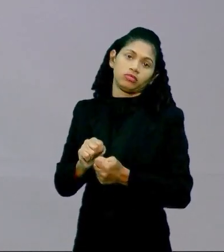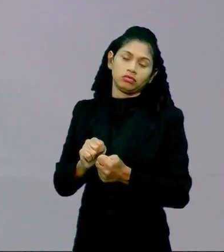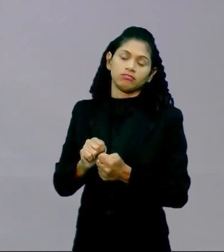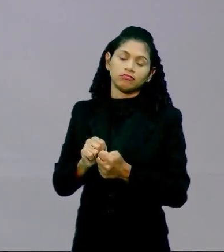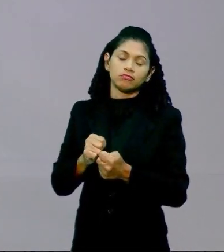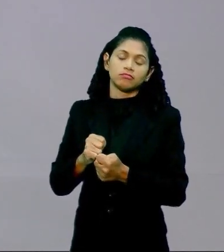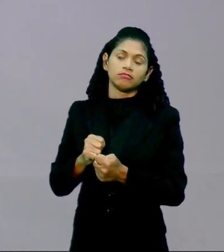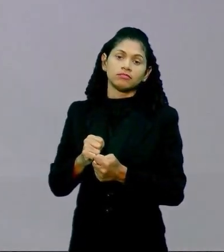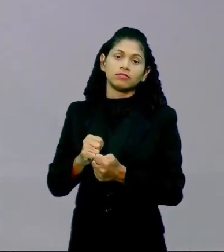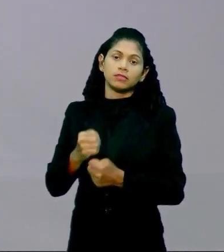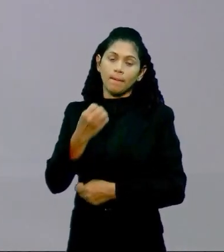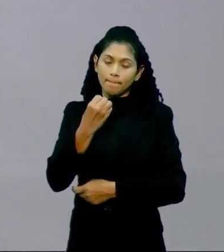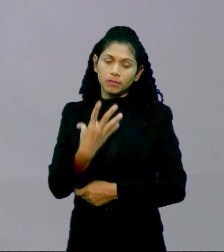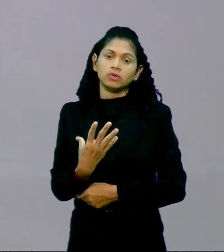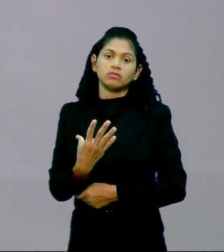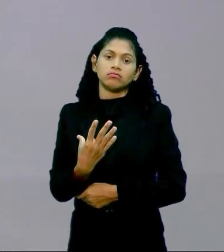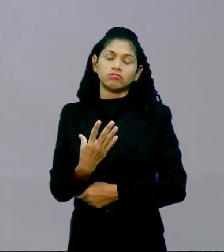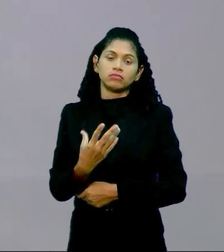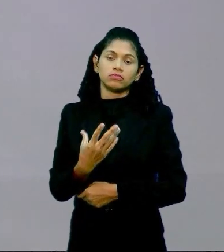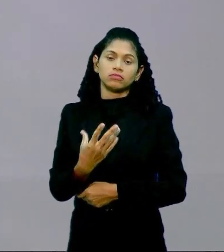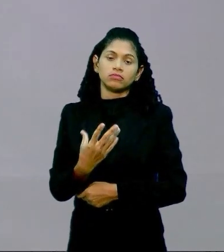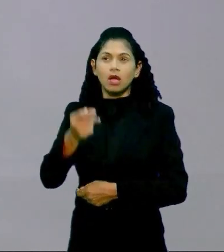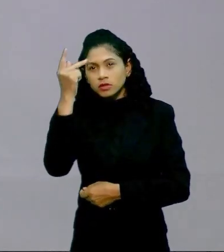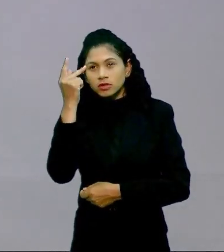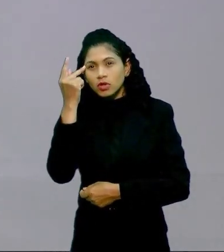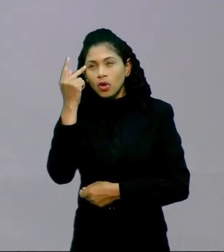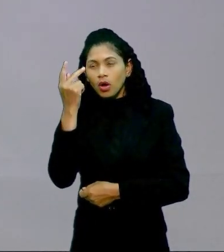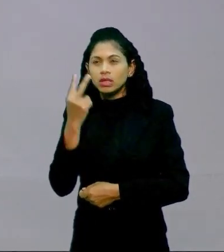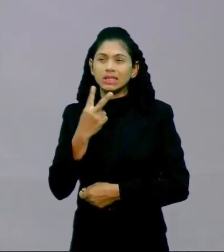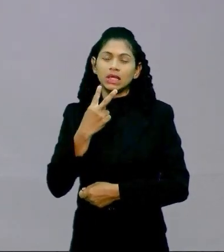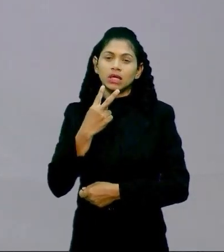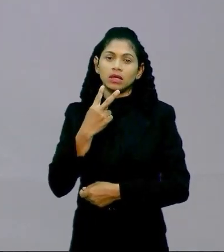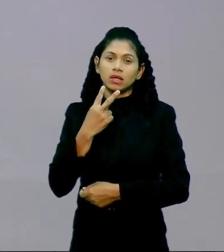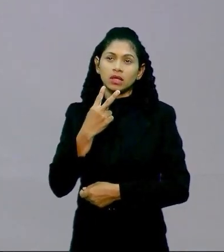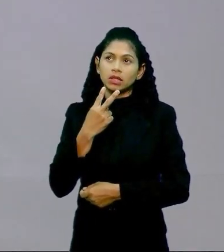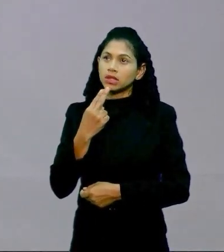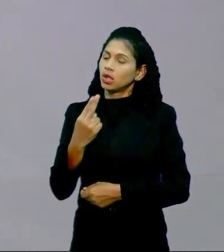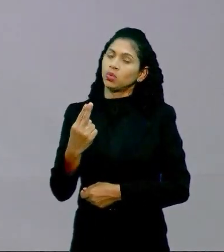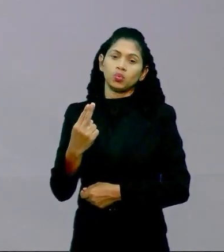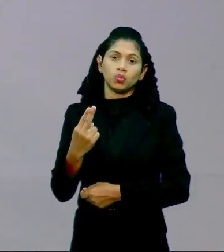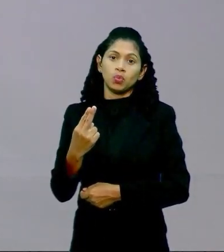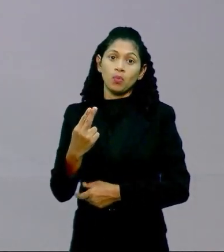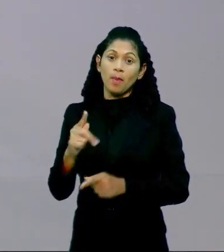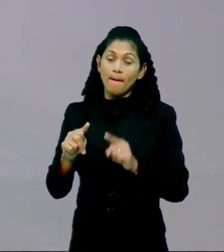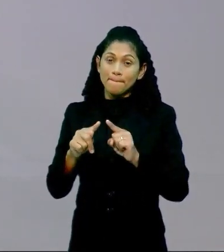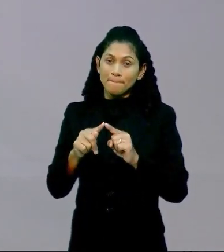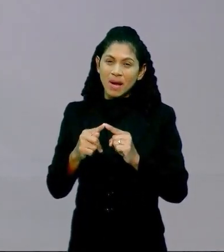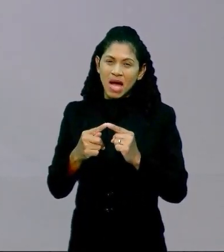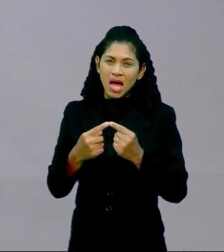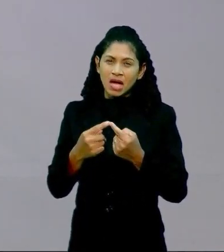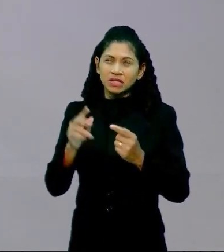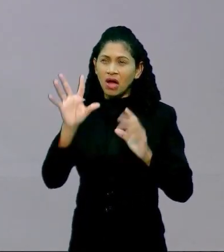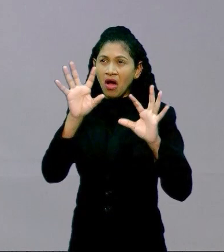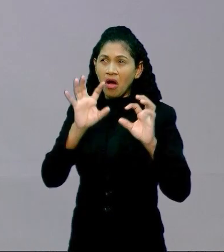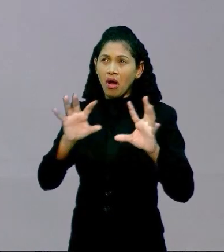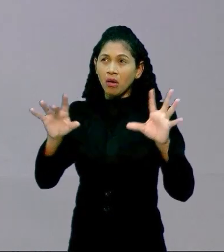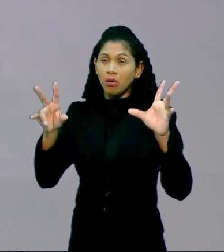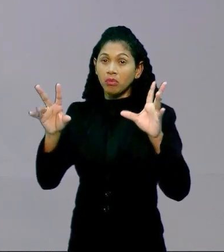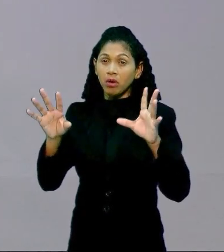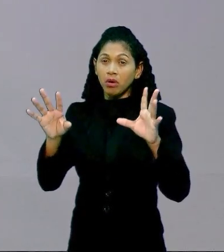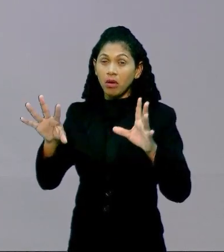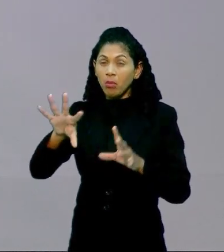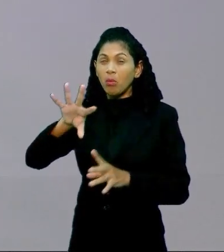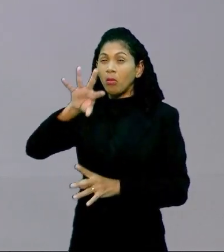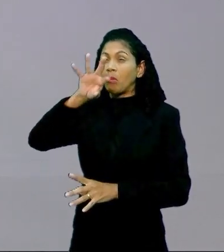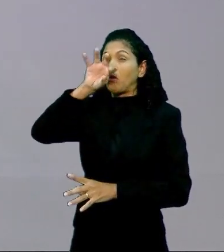Ou seja, as pessoas que não fumam, mas mesmo estando expostas aí ao tabagismo, elas acabam, né, que também sofrendo